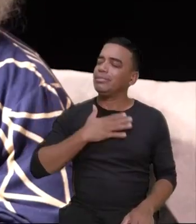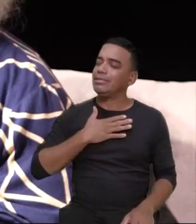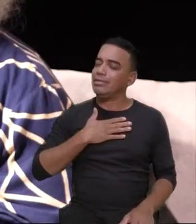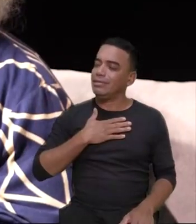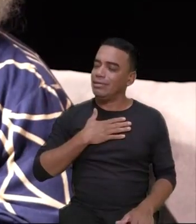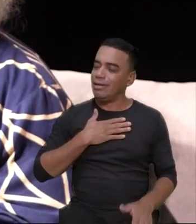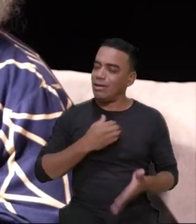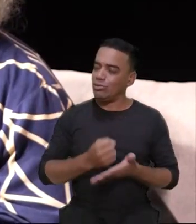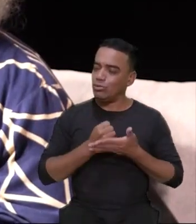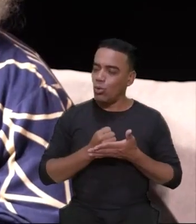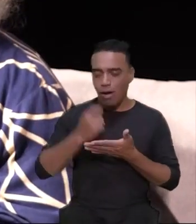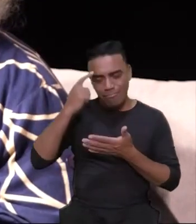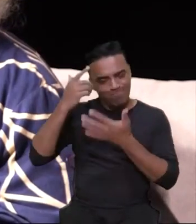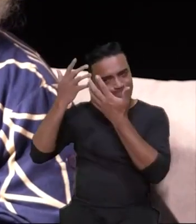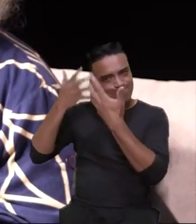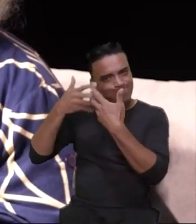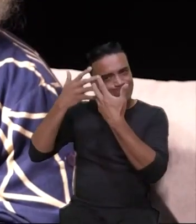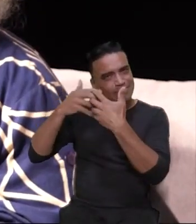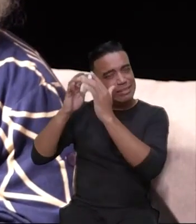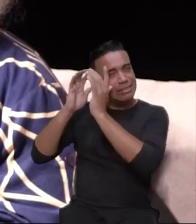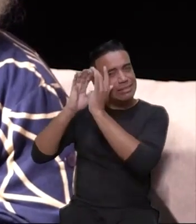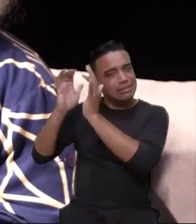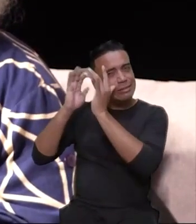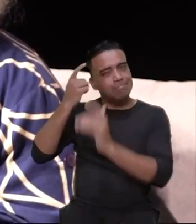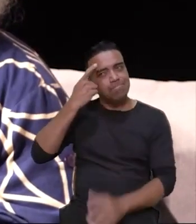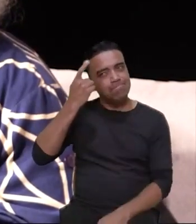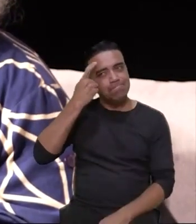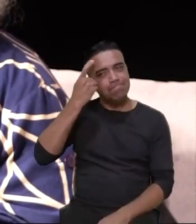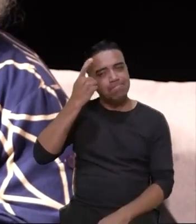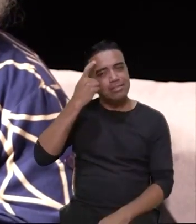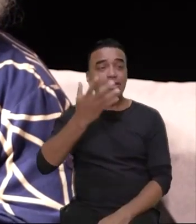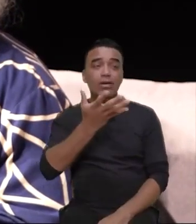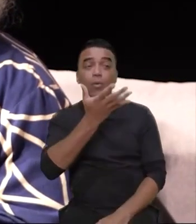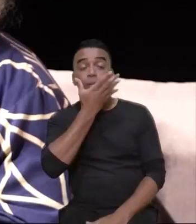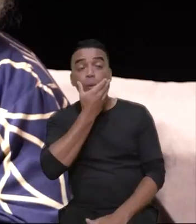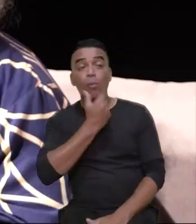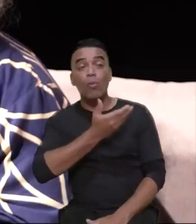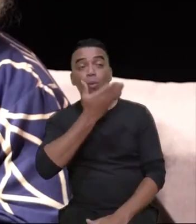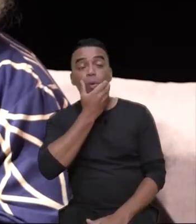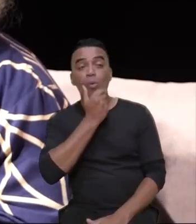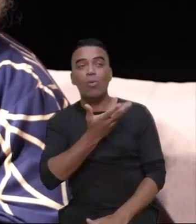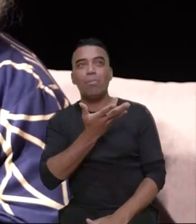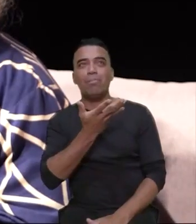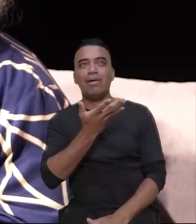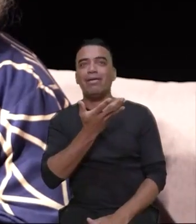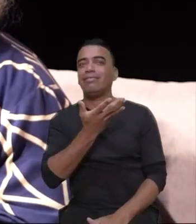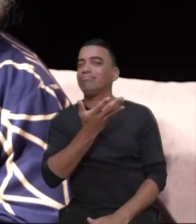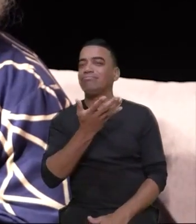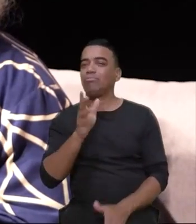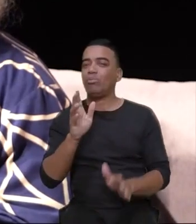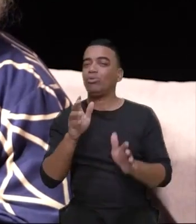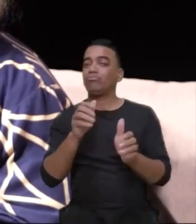talvez, a pensar talvez não, nessa masculinidade, joga para o centro